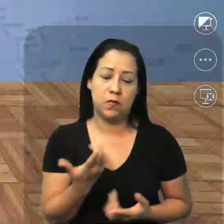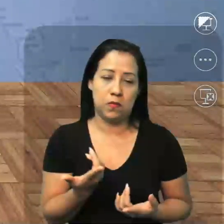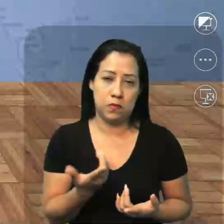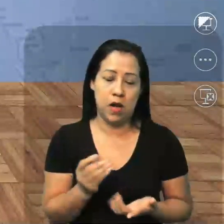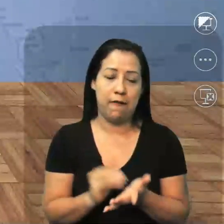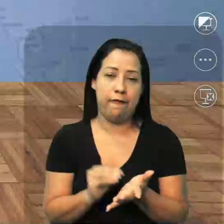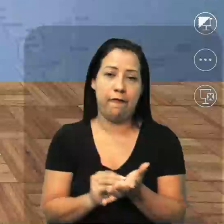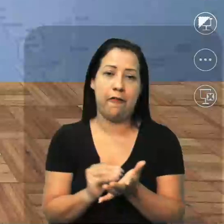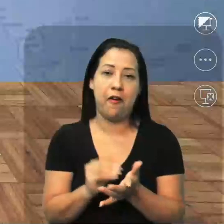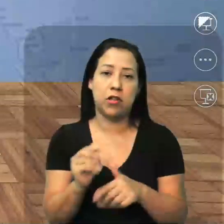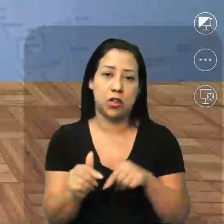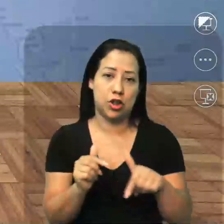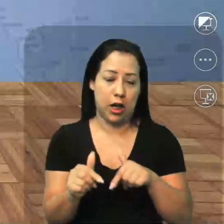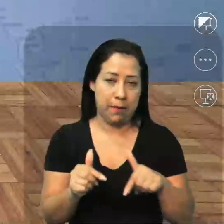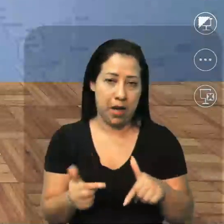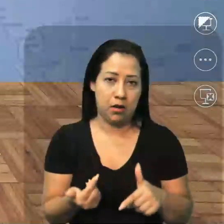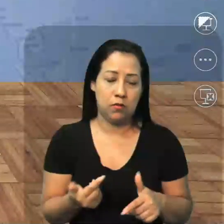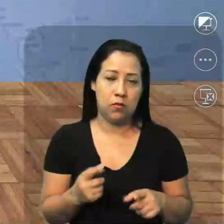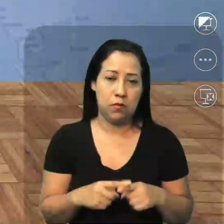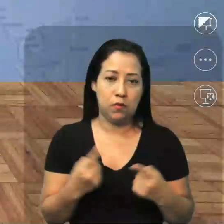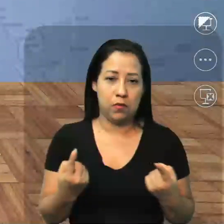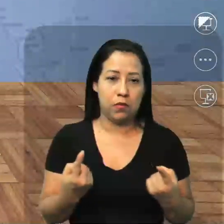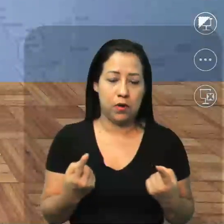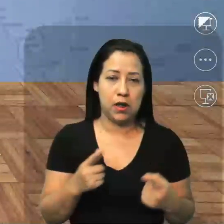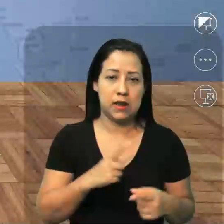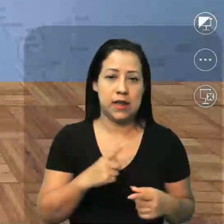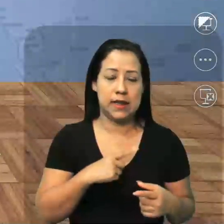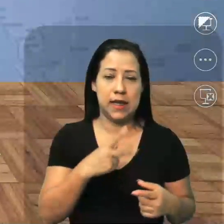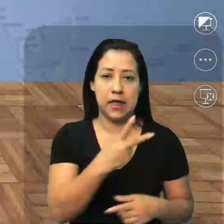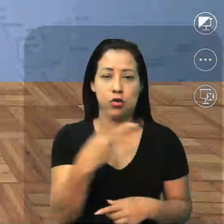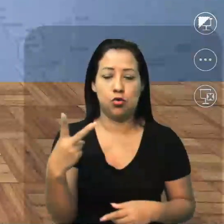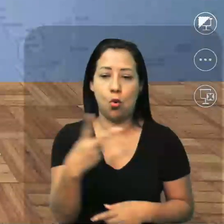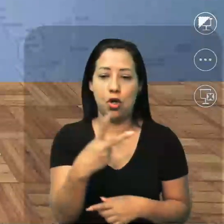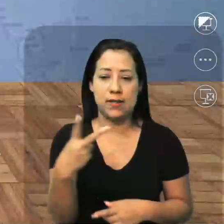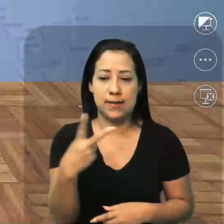desemprego. Nós temos dois